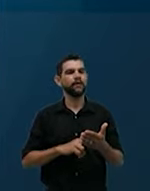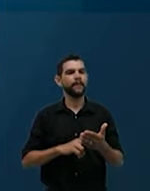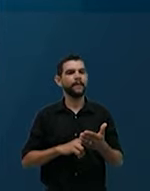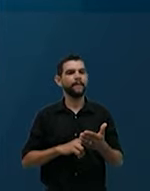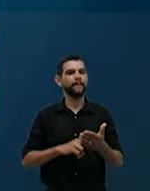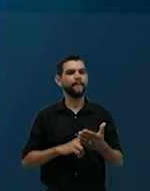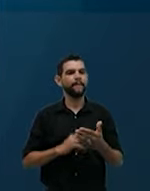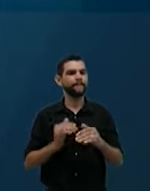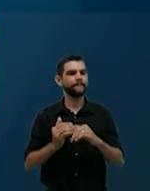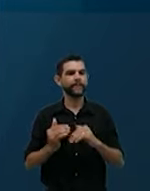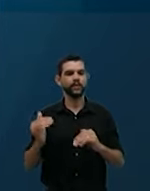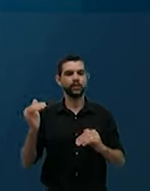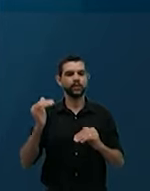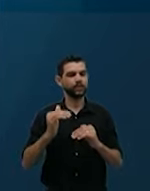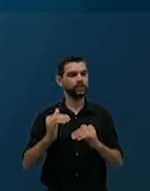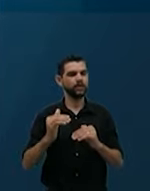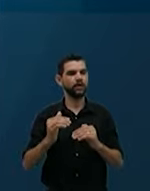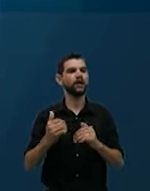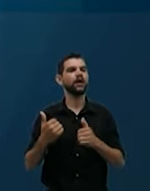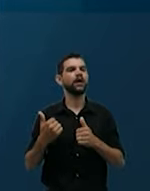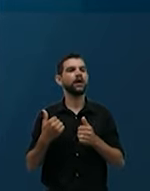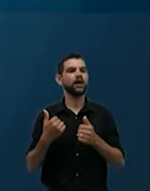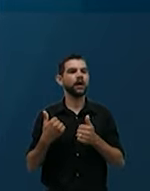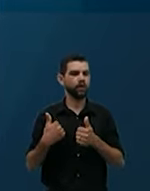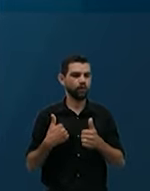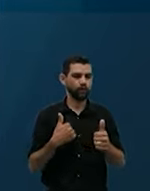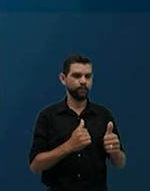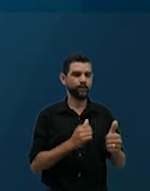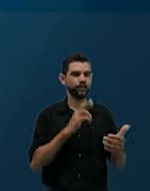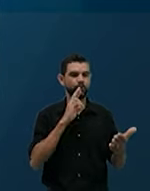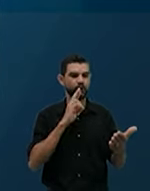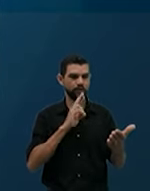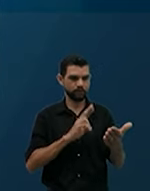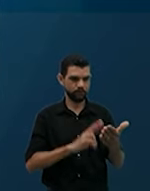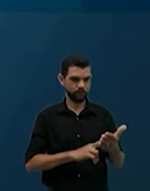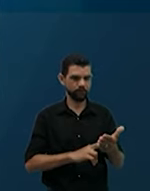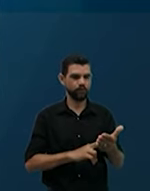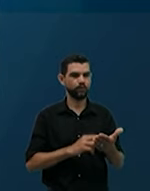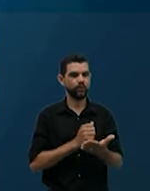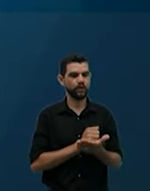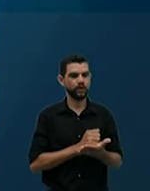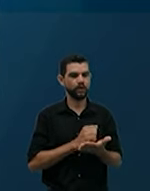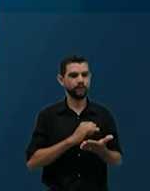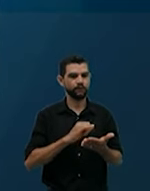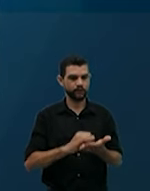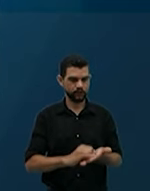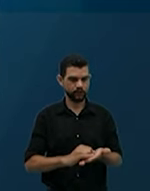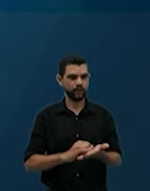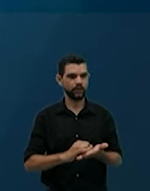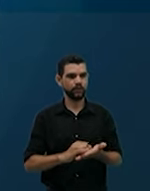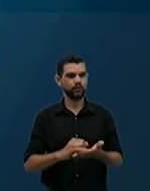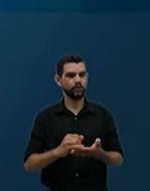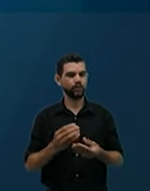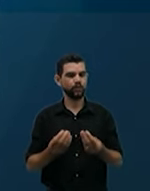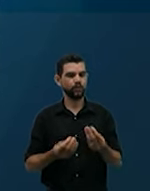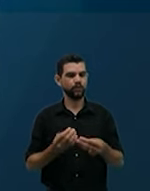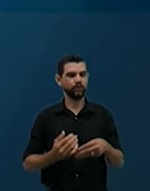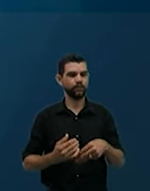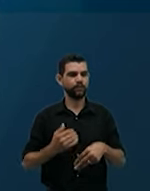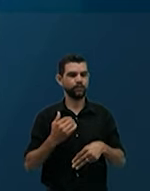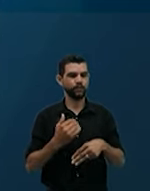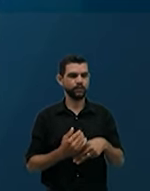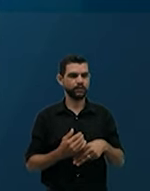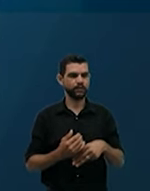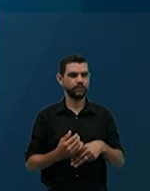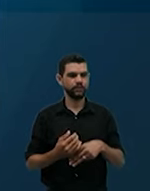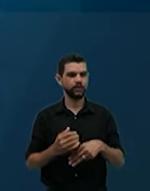negar provimento ao agravo interno, no que foi acompanhado pelos senhores ministros Afrânio Vilela, Francisco